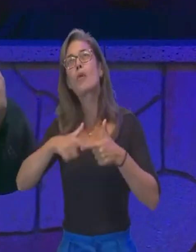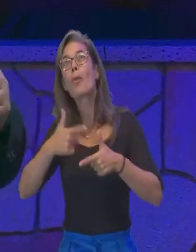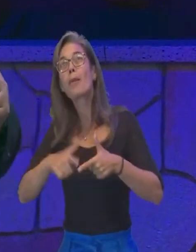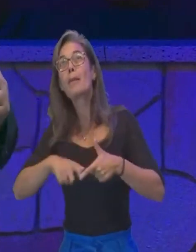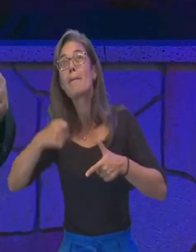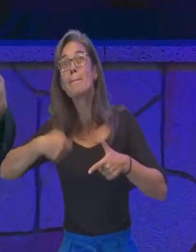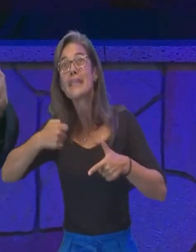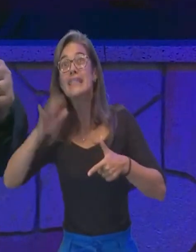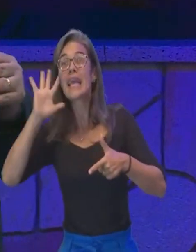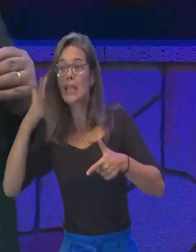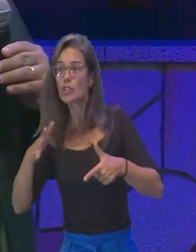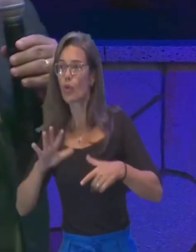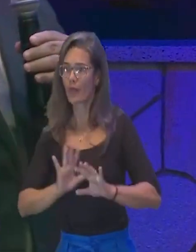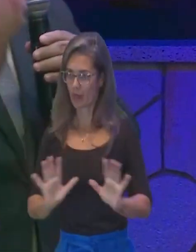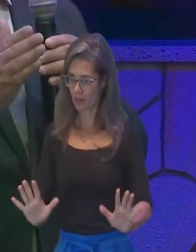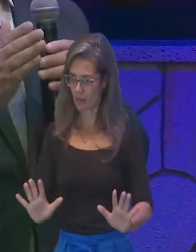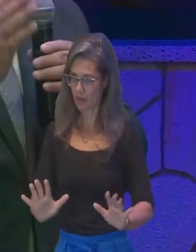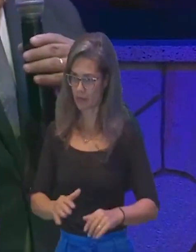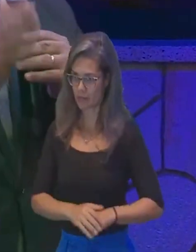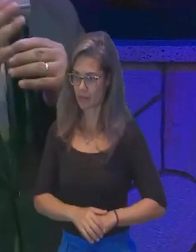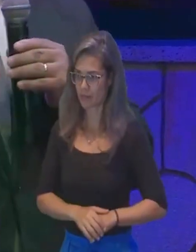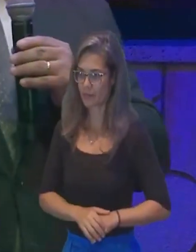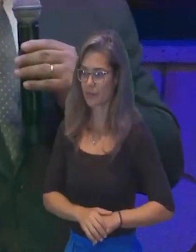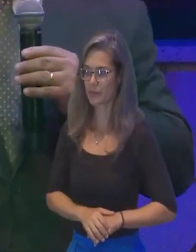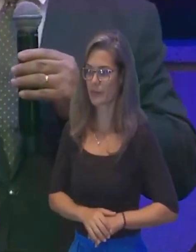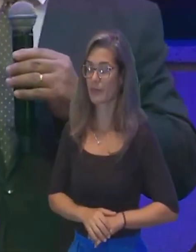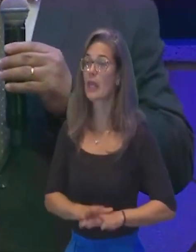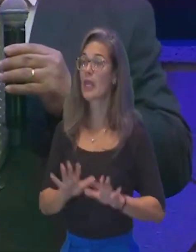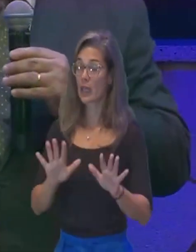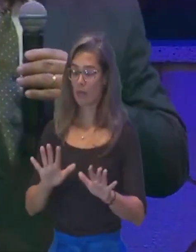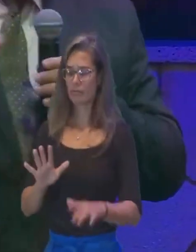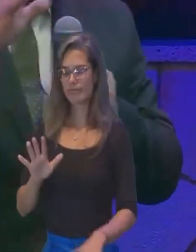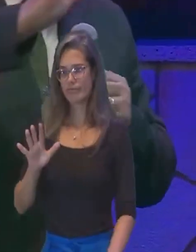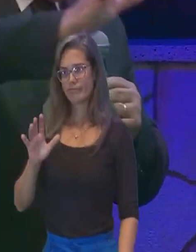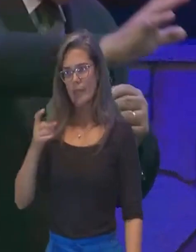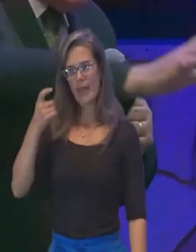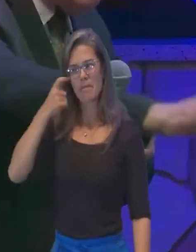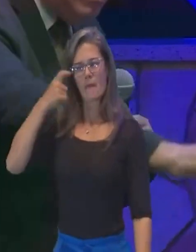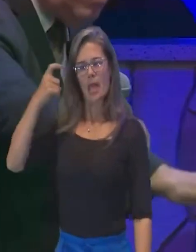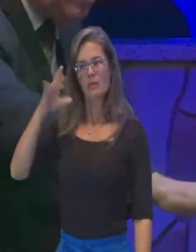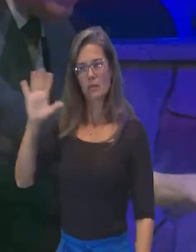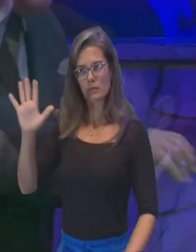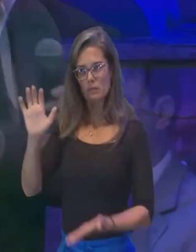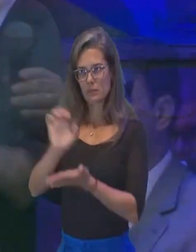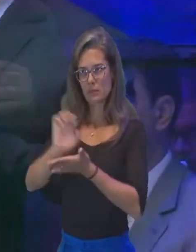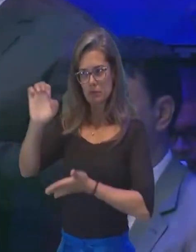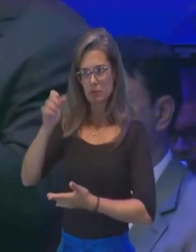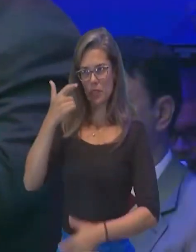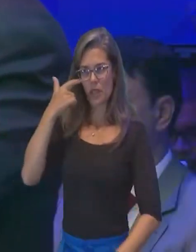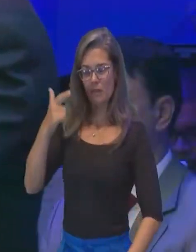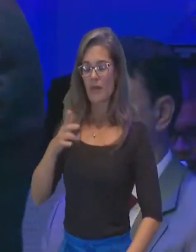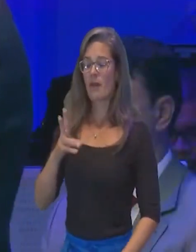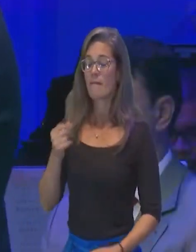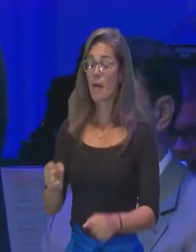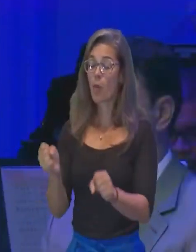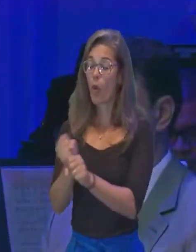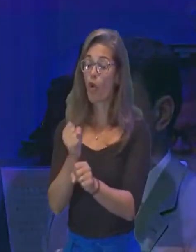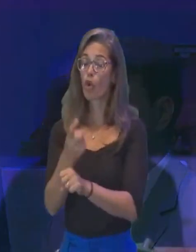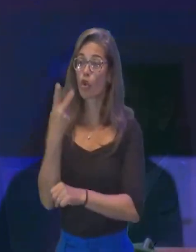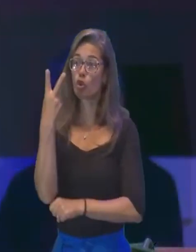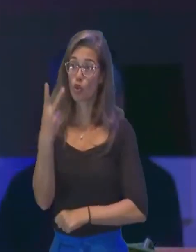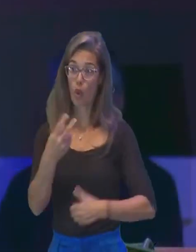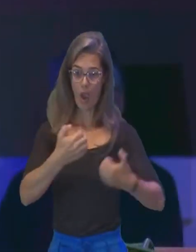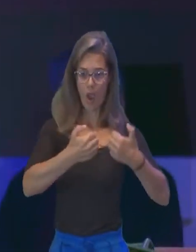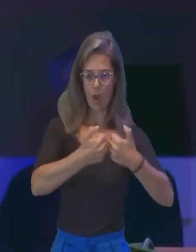seguinte desafio: nós vamos fazer aqui 2 altares. Vamos fazer um altar para Baal e desse lado